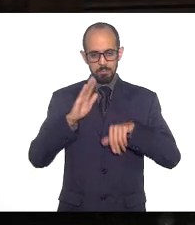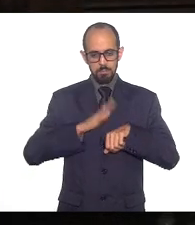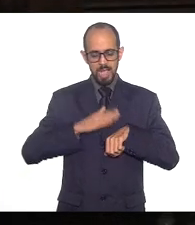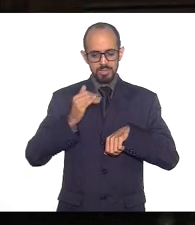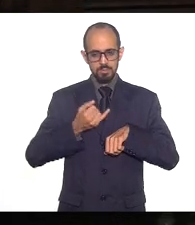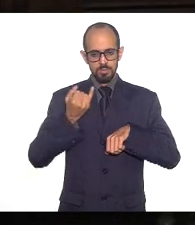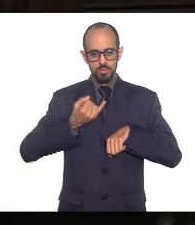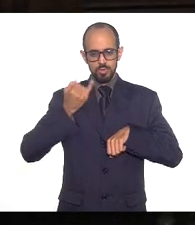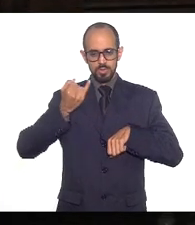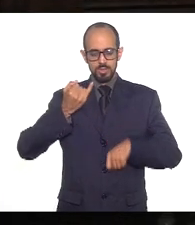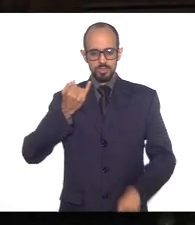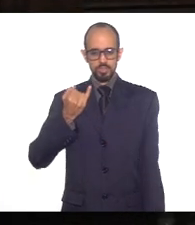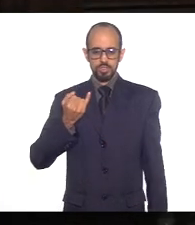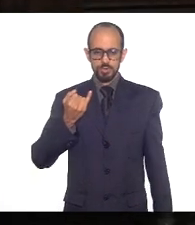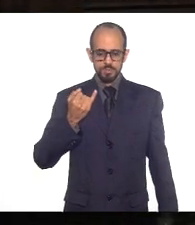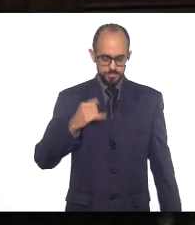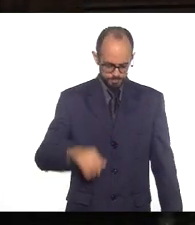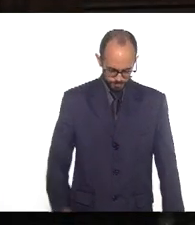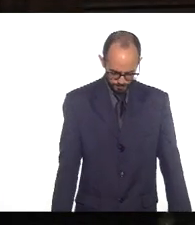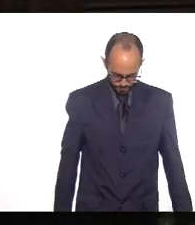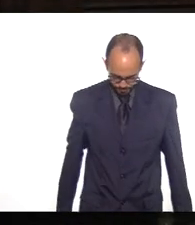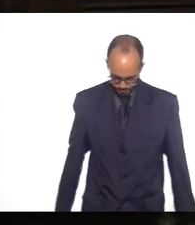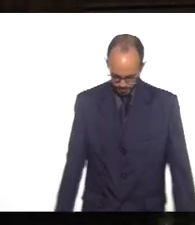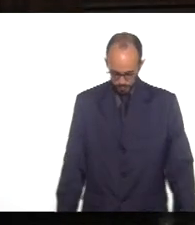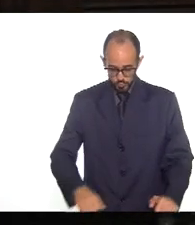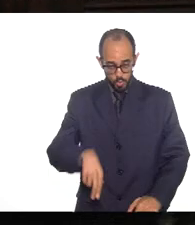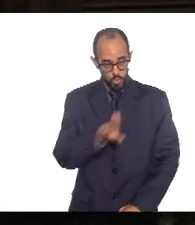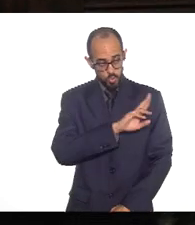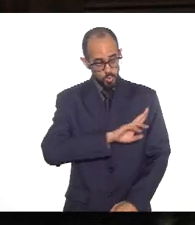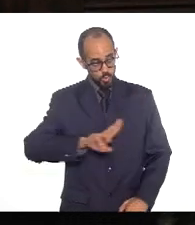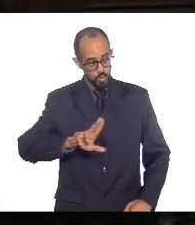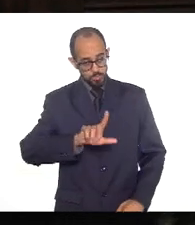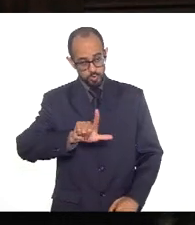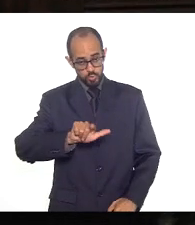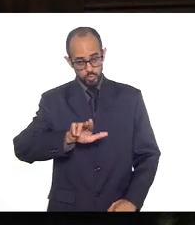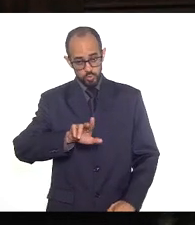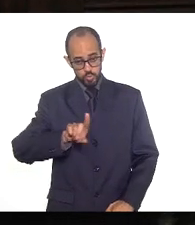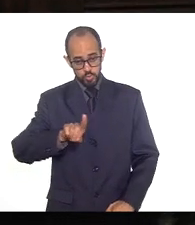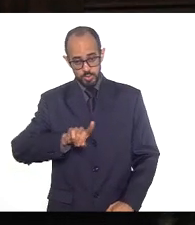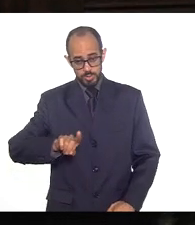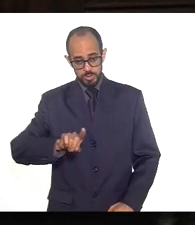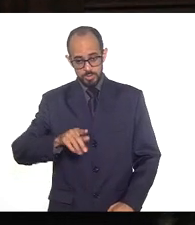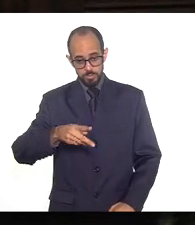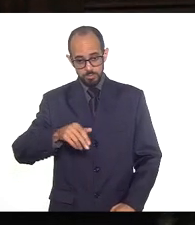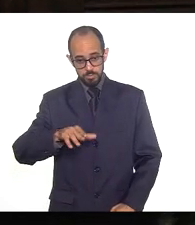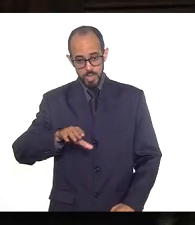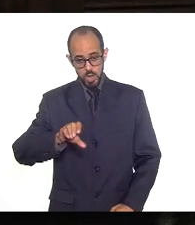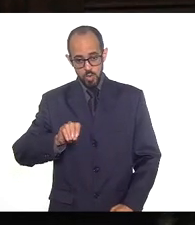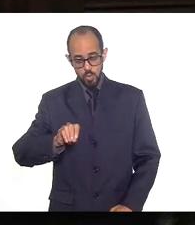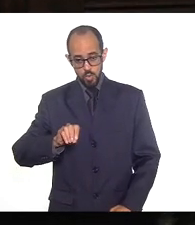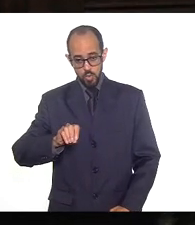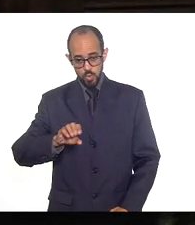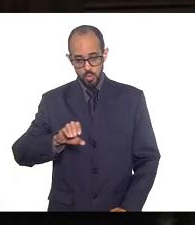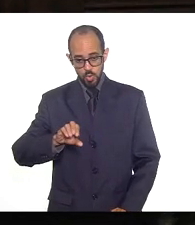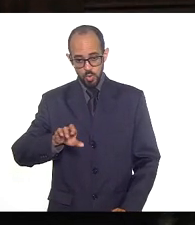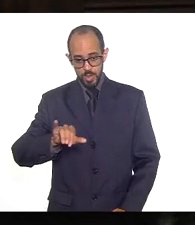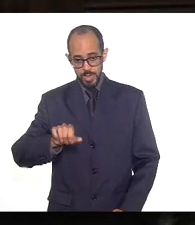de todas e com o nome de Luiz Paulo Corrêa da Rocha Deputado